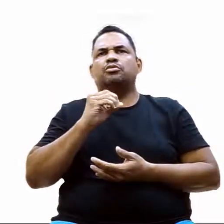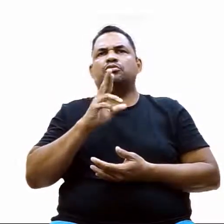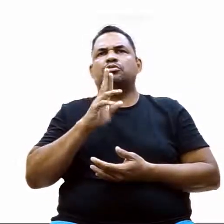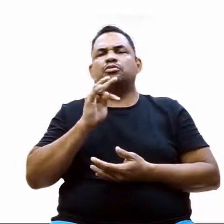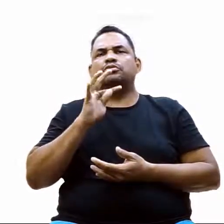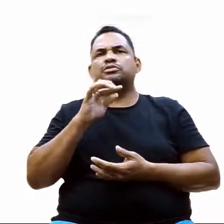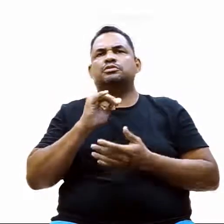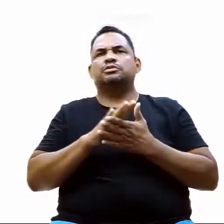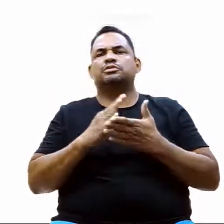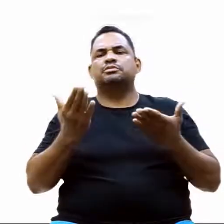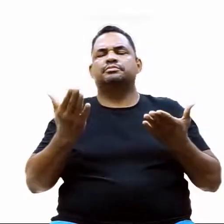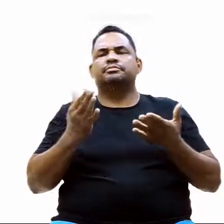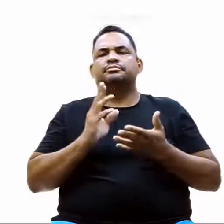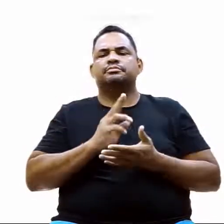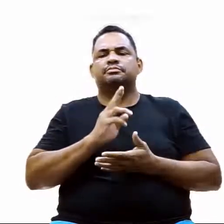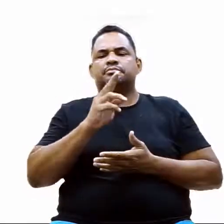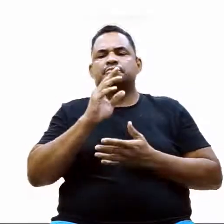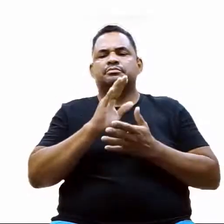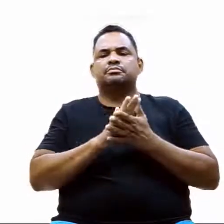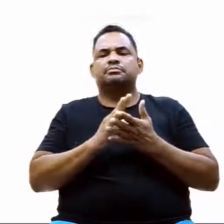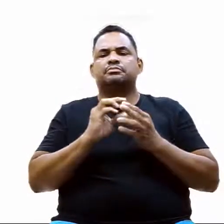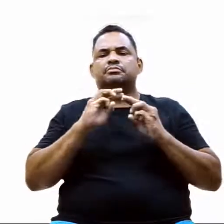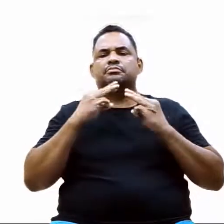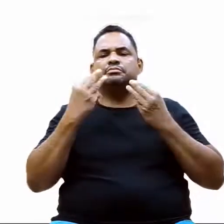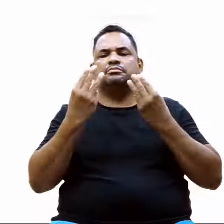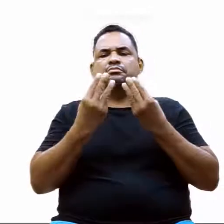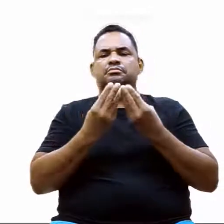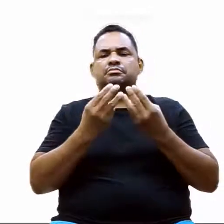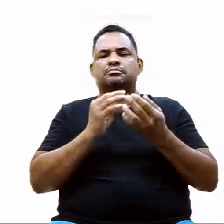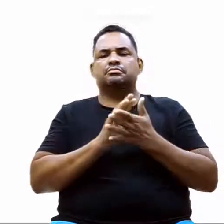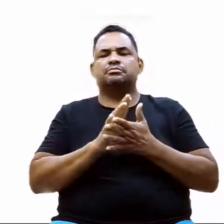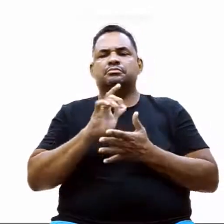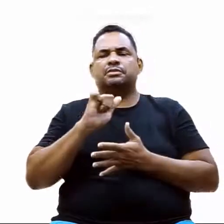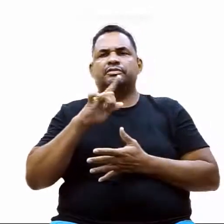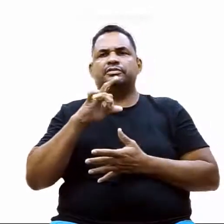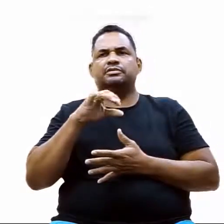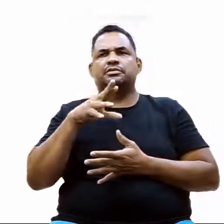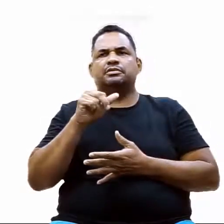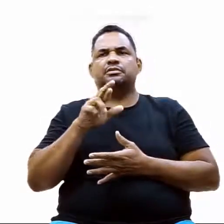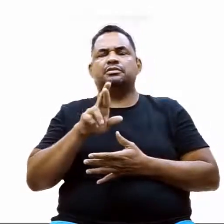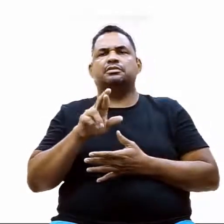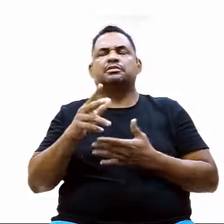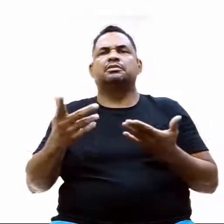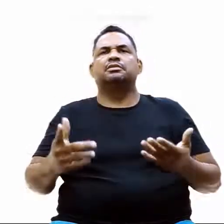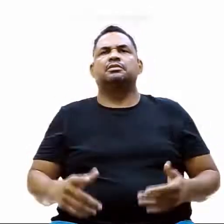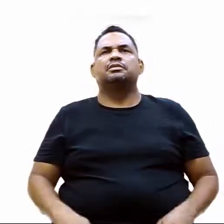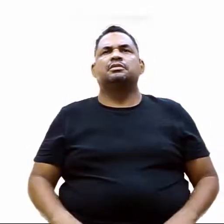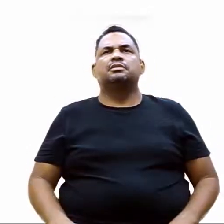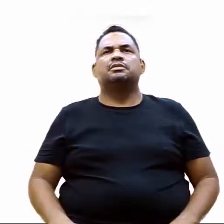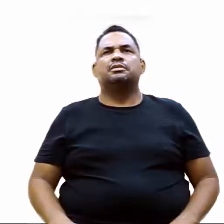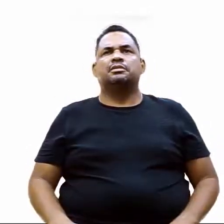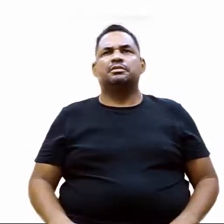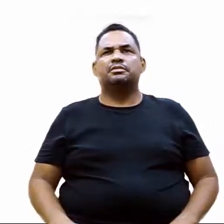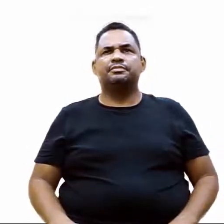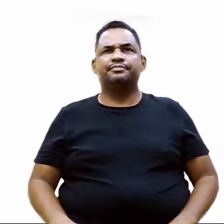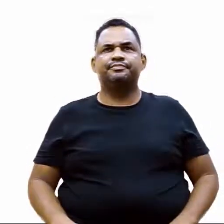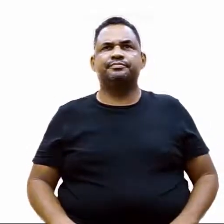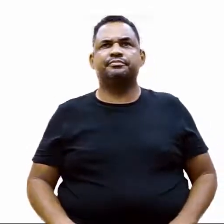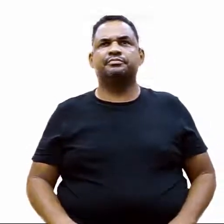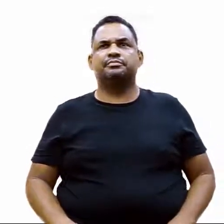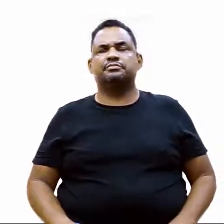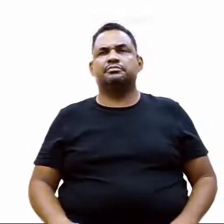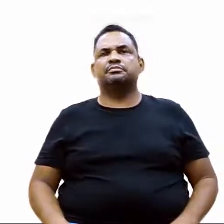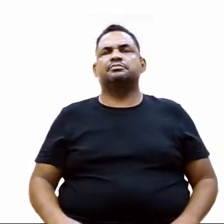da massa, nós conhecemos como Lavoisier. Mas a lei das proporções definidas